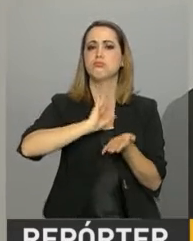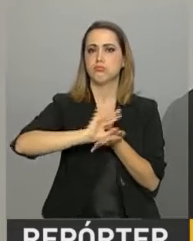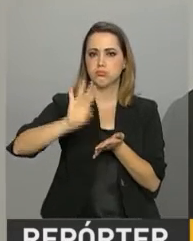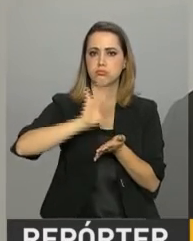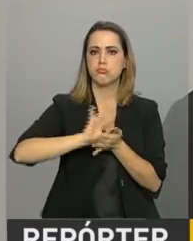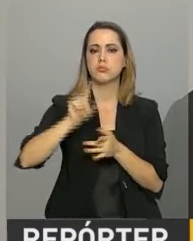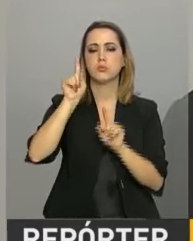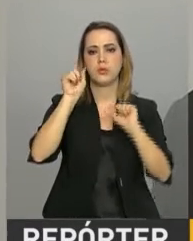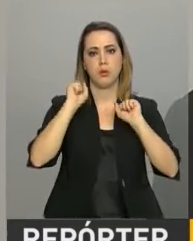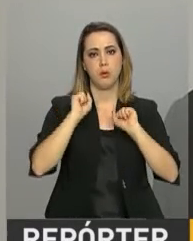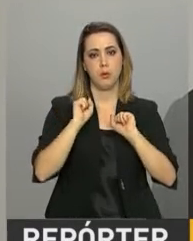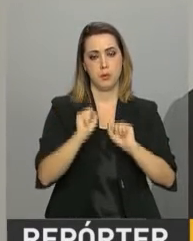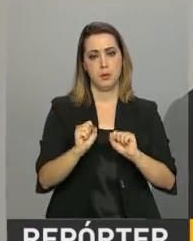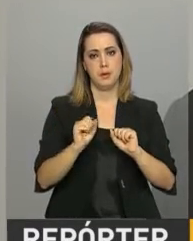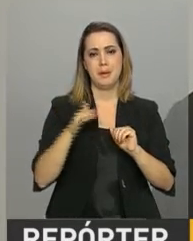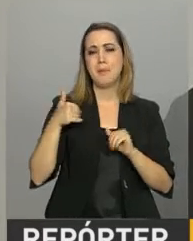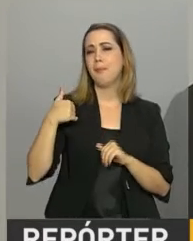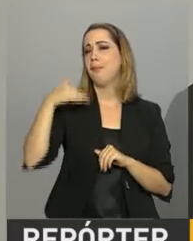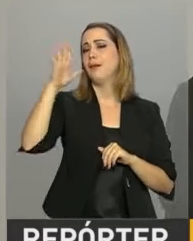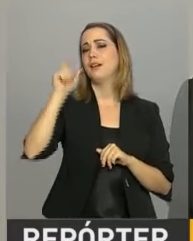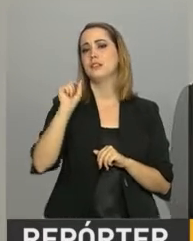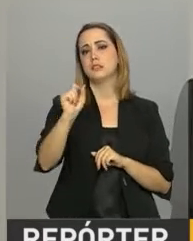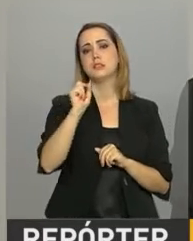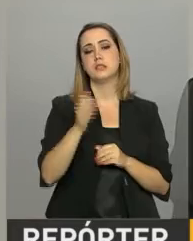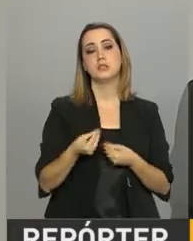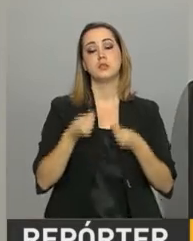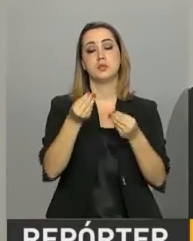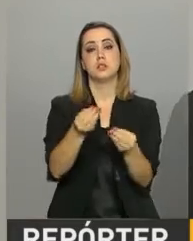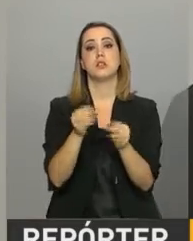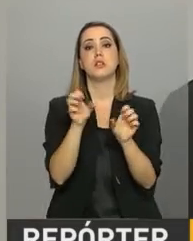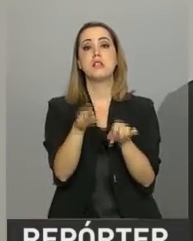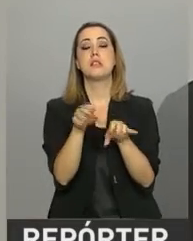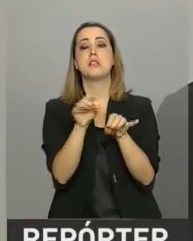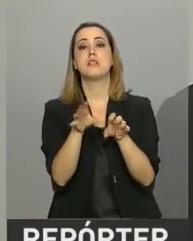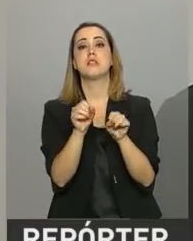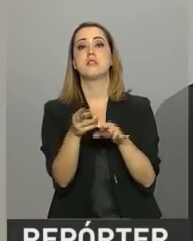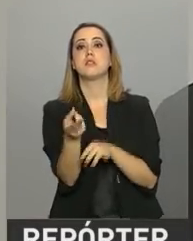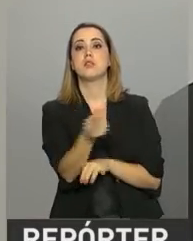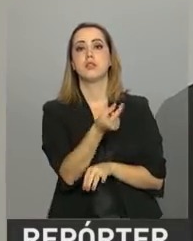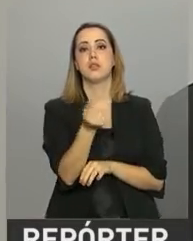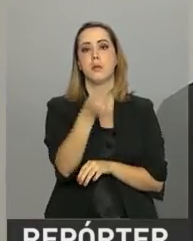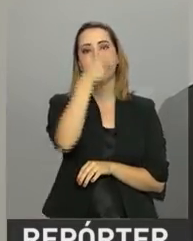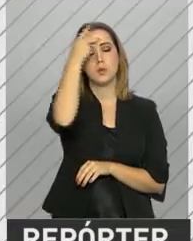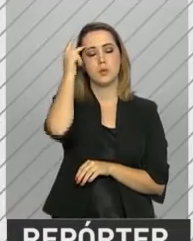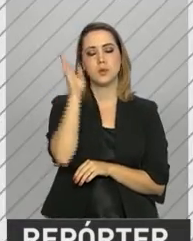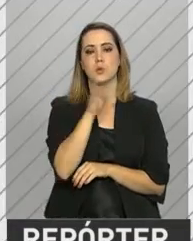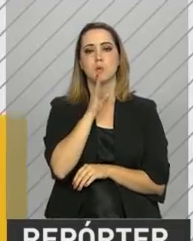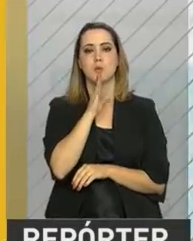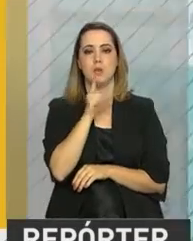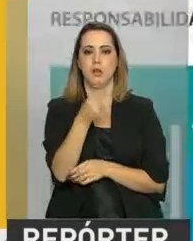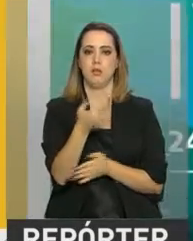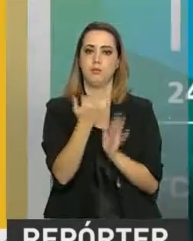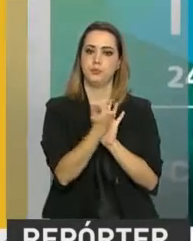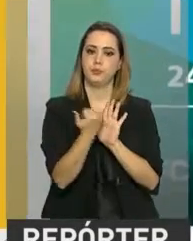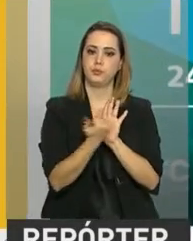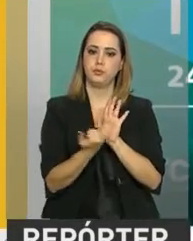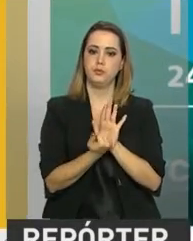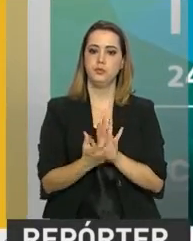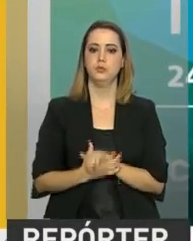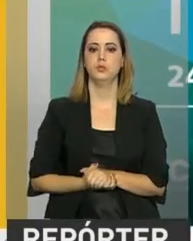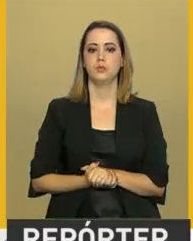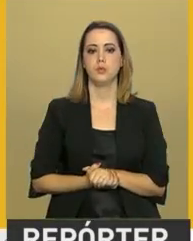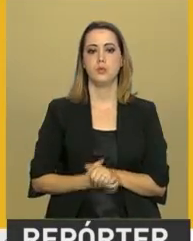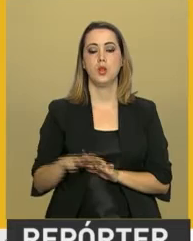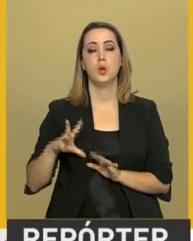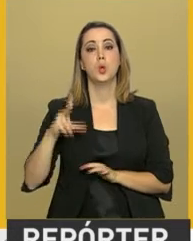de de prover educação financeira para aqueles investidores que conhece o programa todas as aplicações são feitas